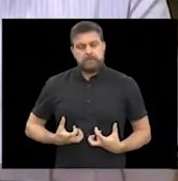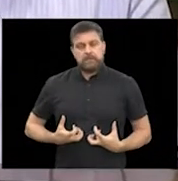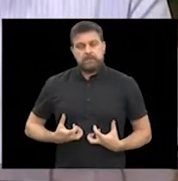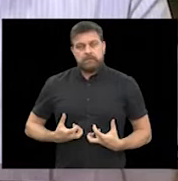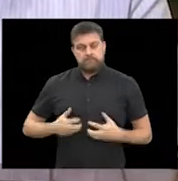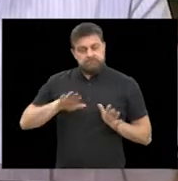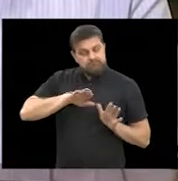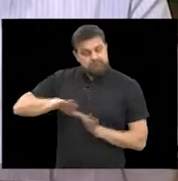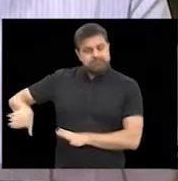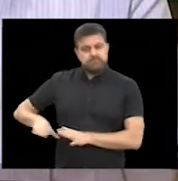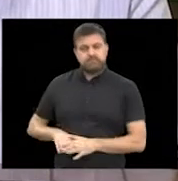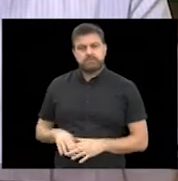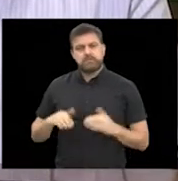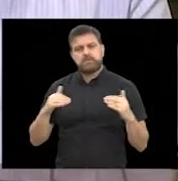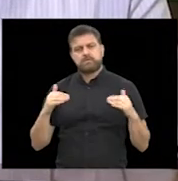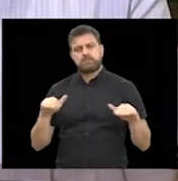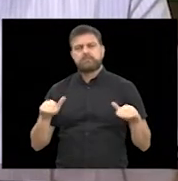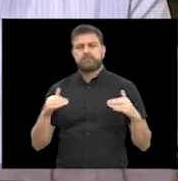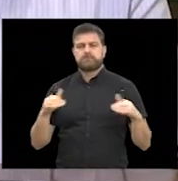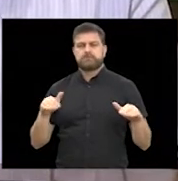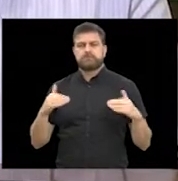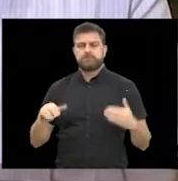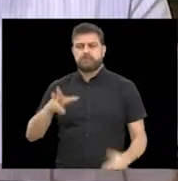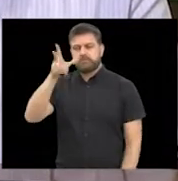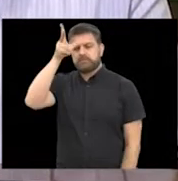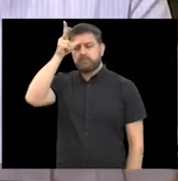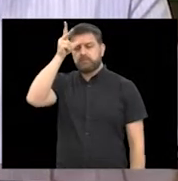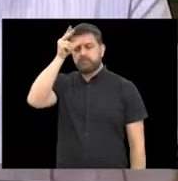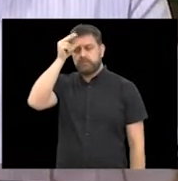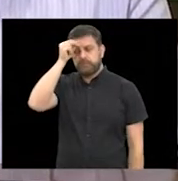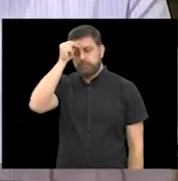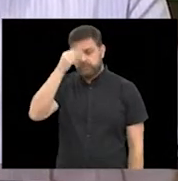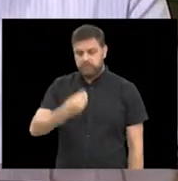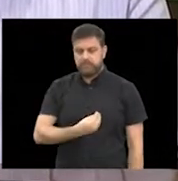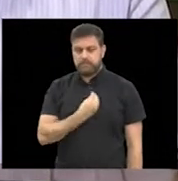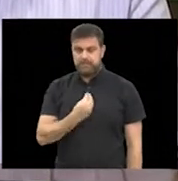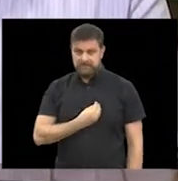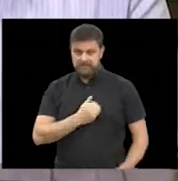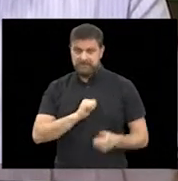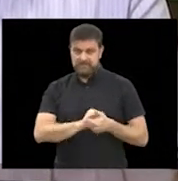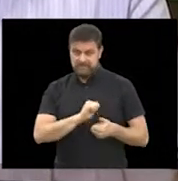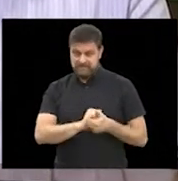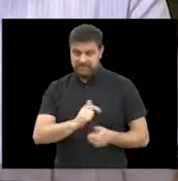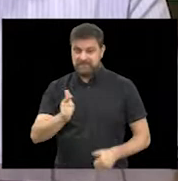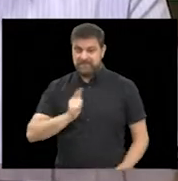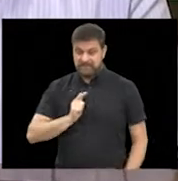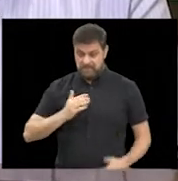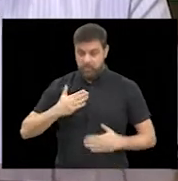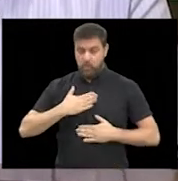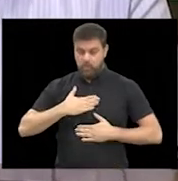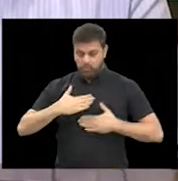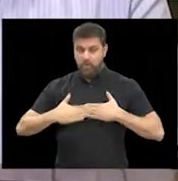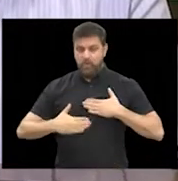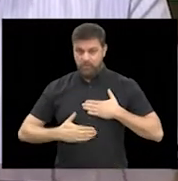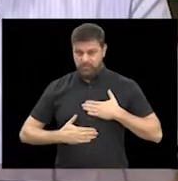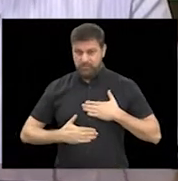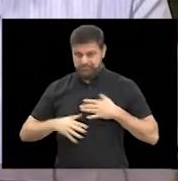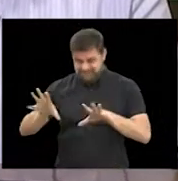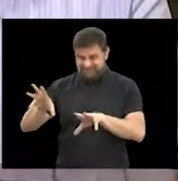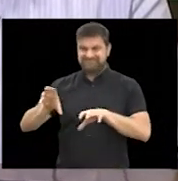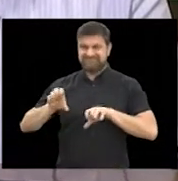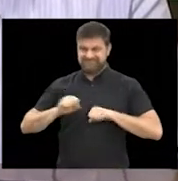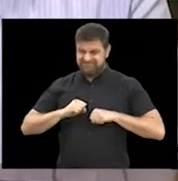importante na nossa vida. E existem os órgãos de resposta, né,